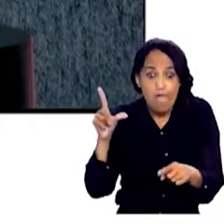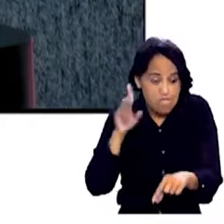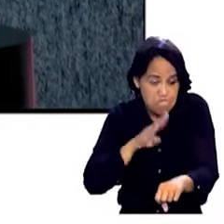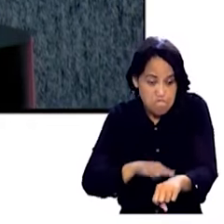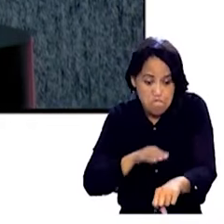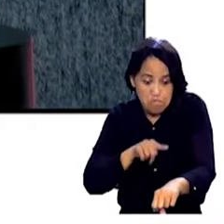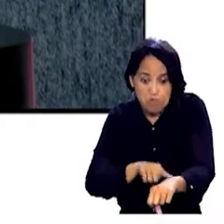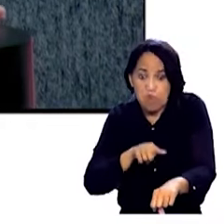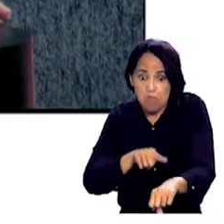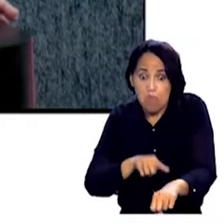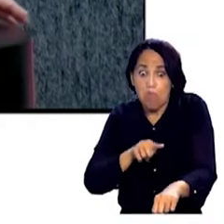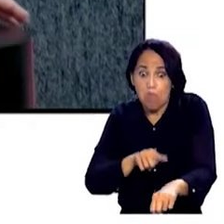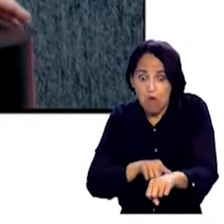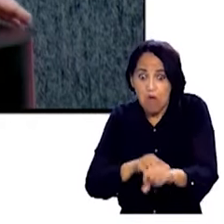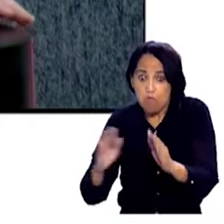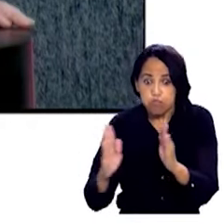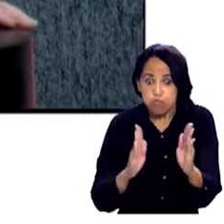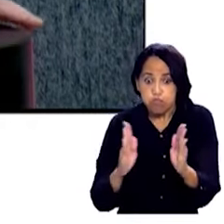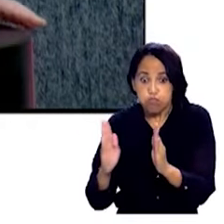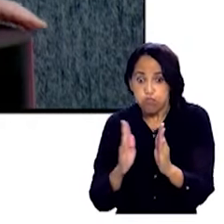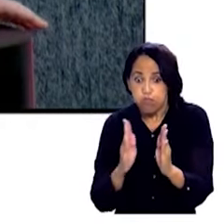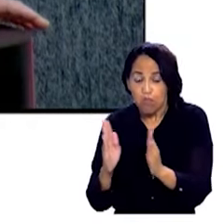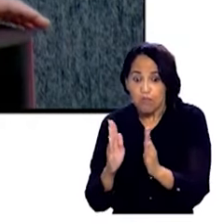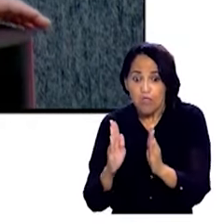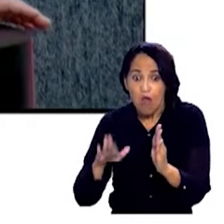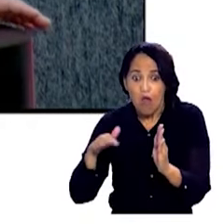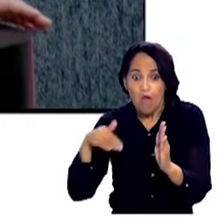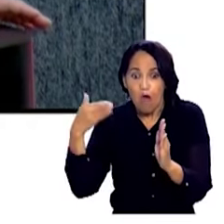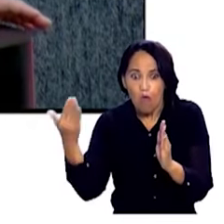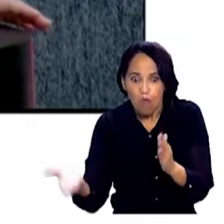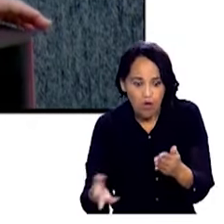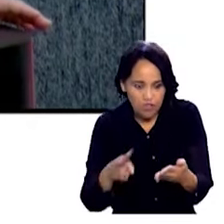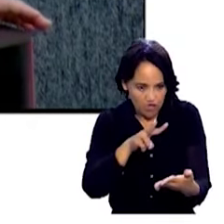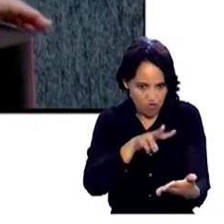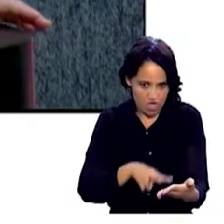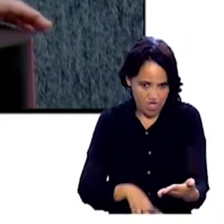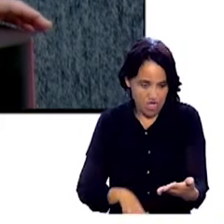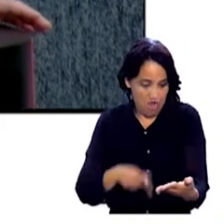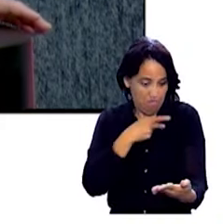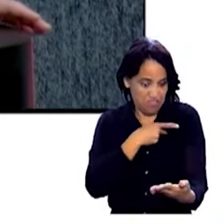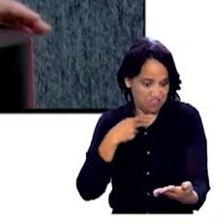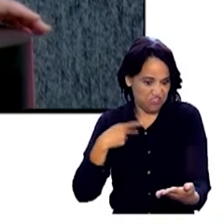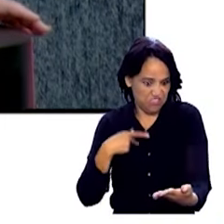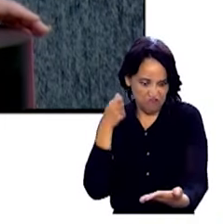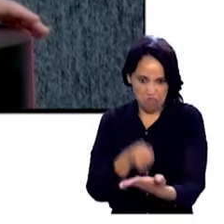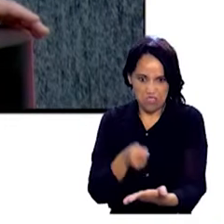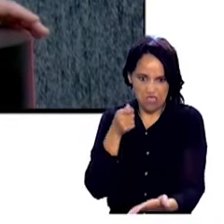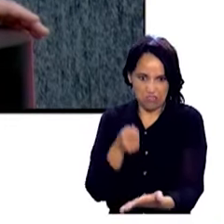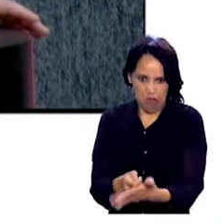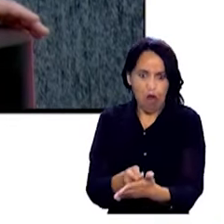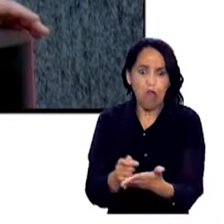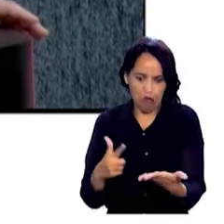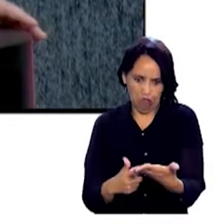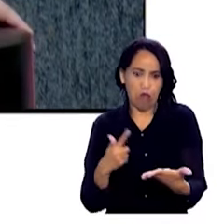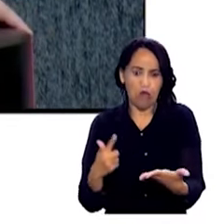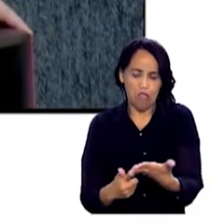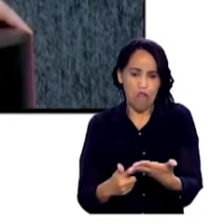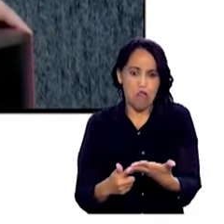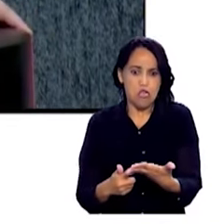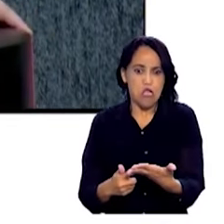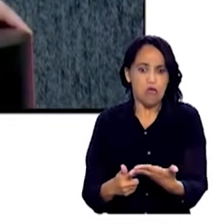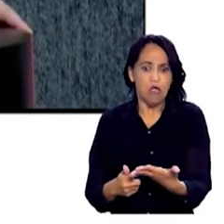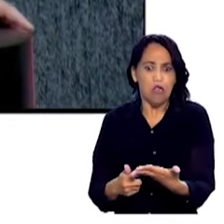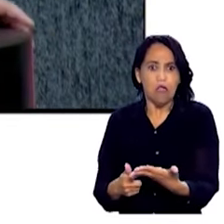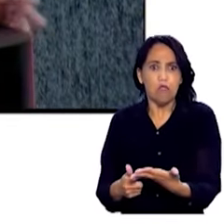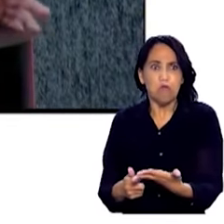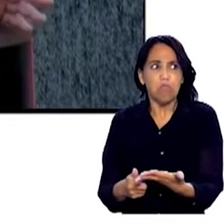li pela primeira vez o livro precedentes obrigatórios de 2010 do marinone que me causou uma Funda